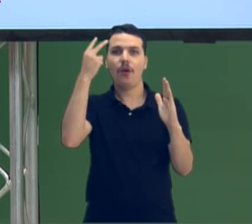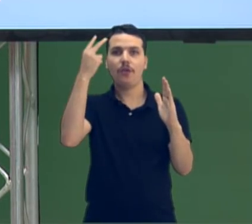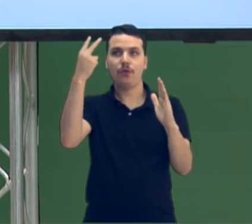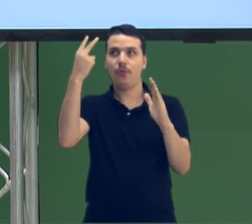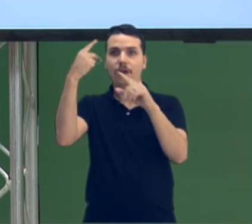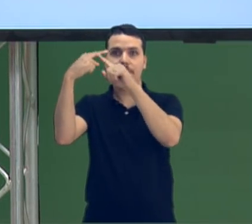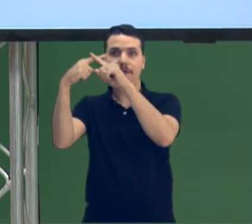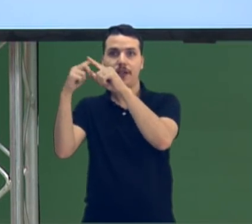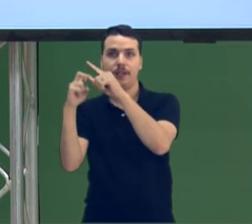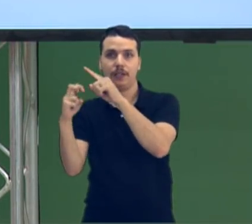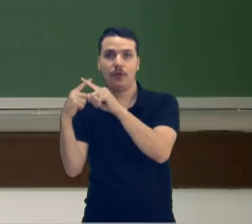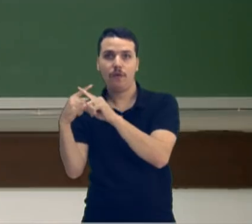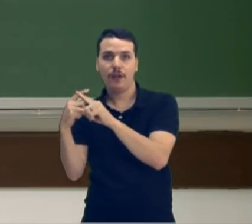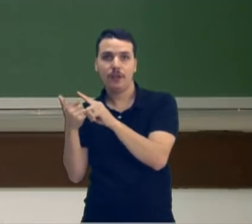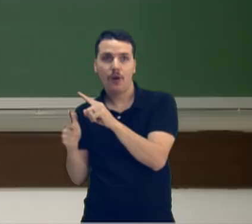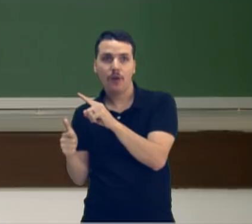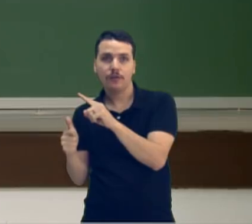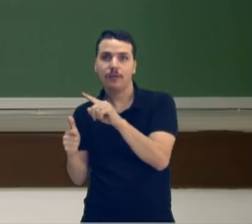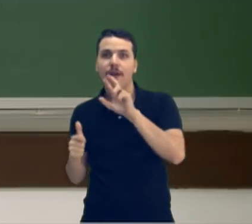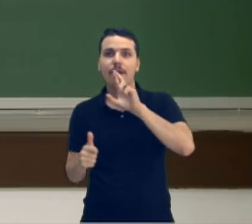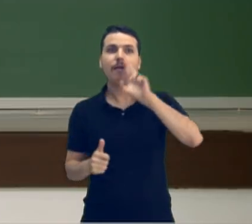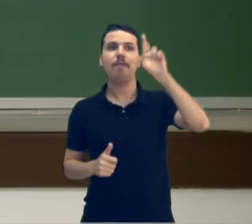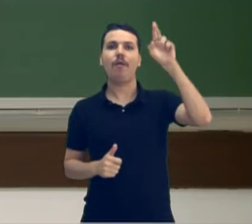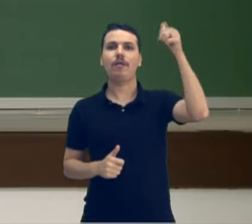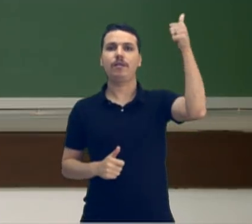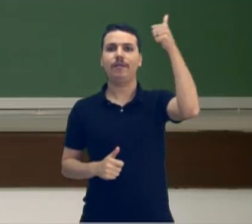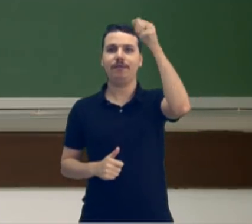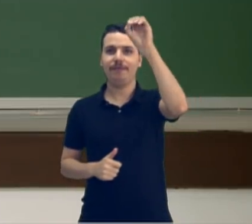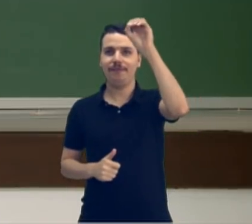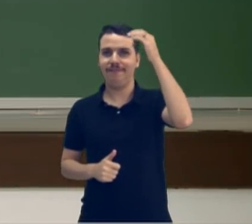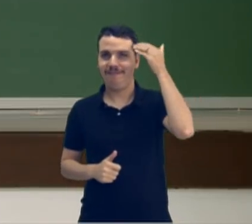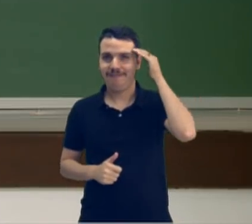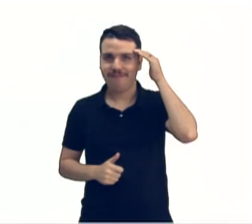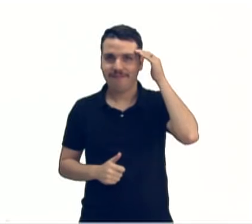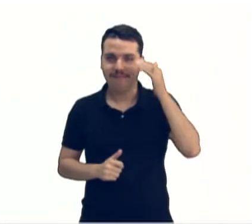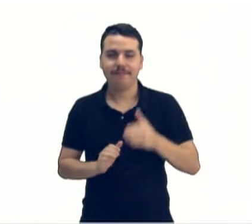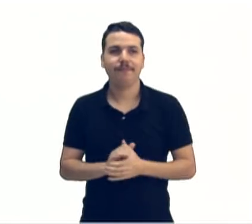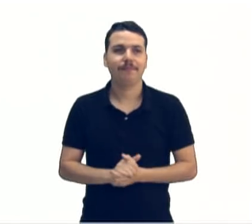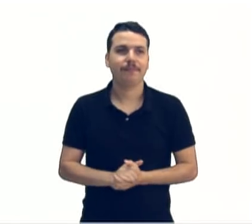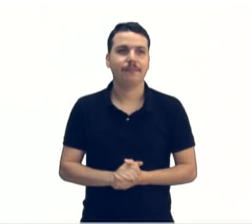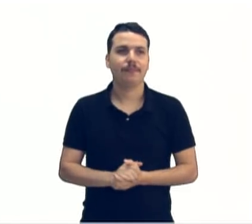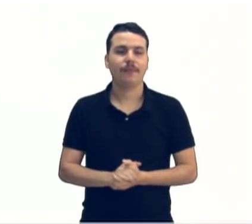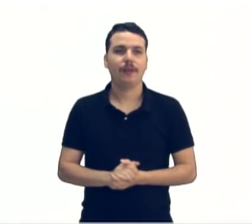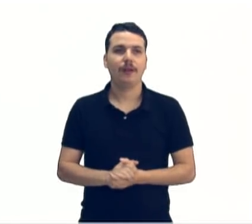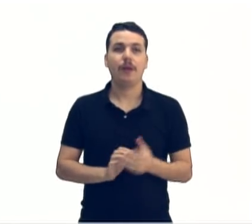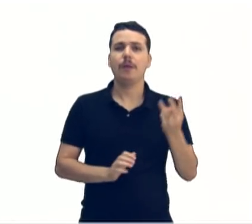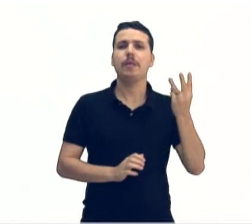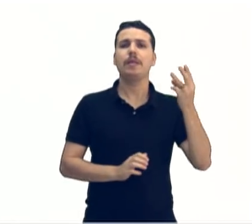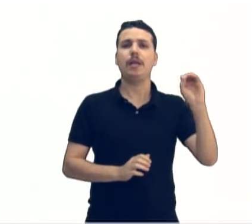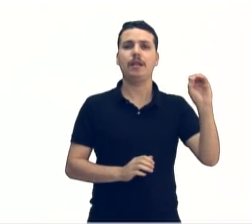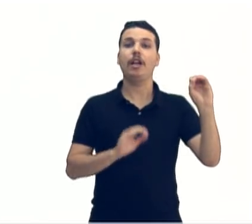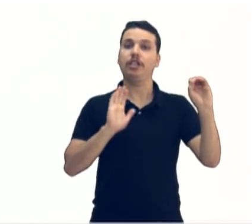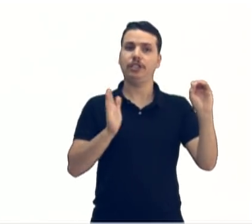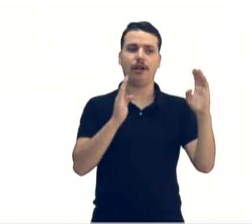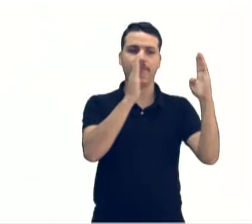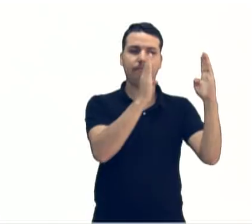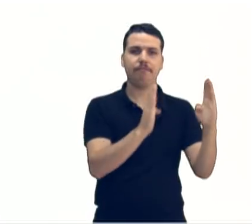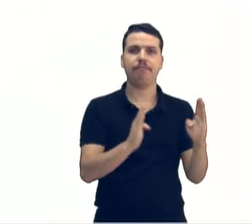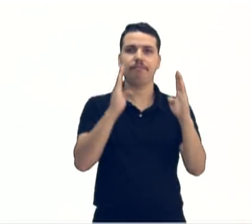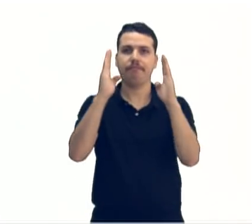são os divisores ali. Tudo bem? Muito bem. E o 30? Olha, a prof já trouxe a organização